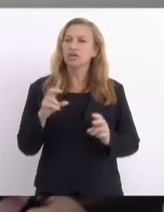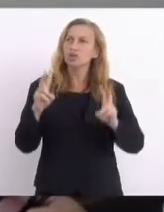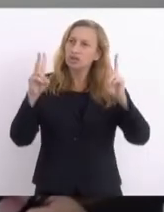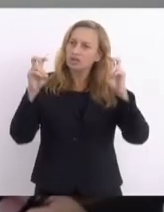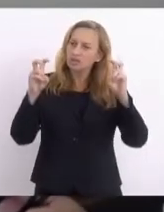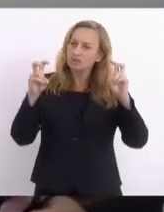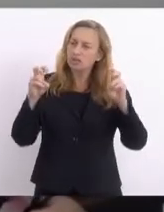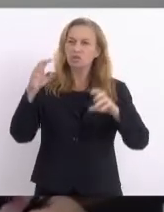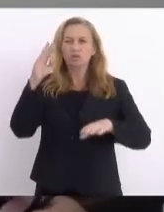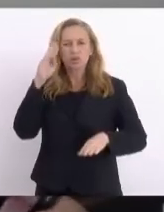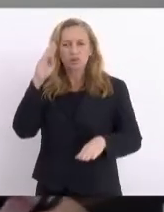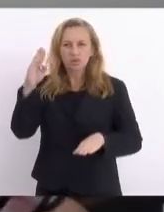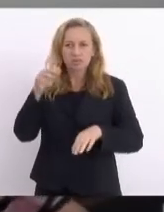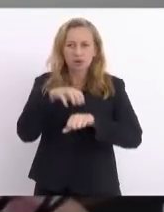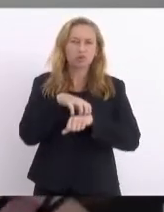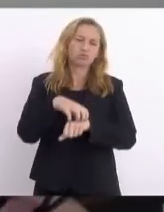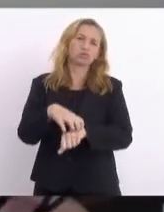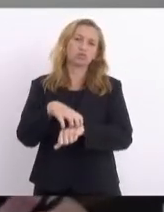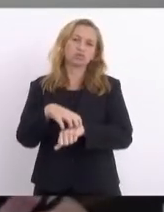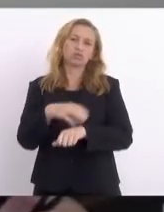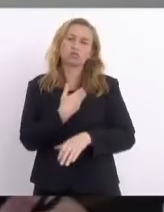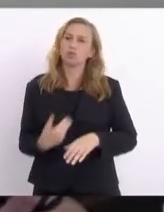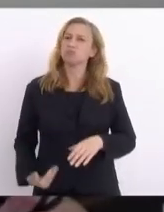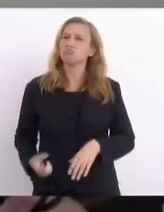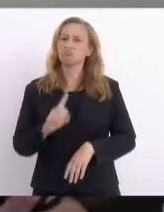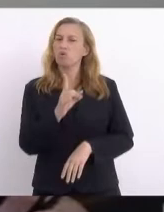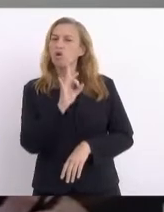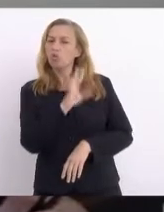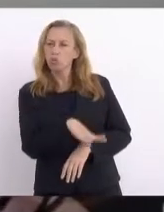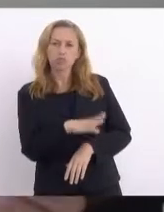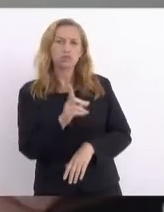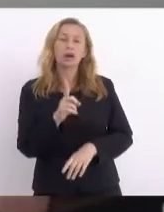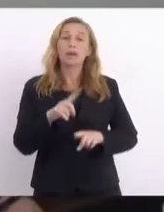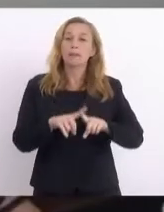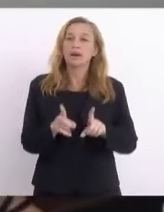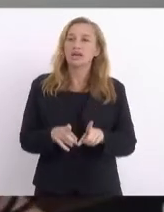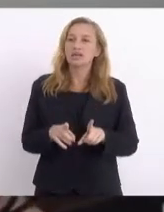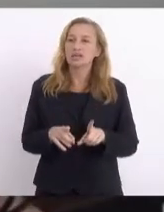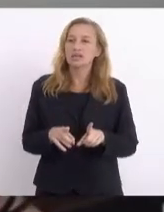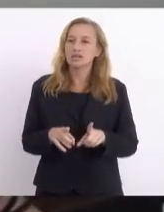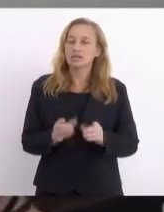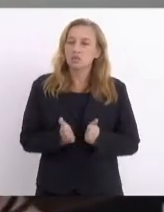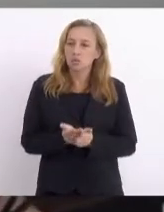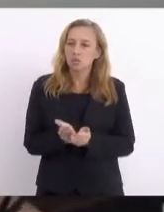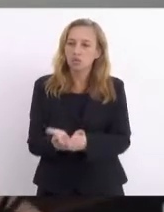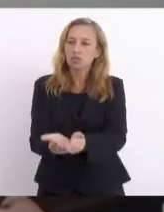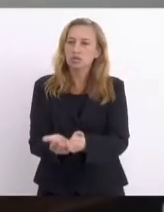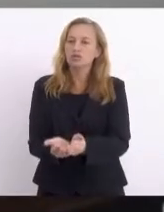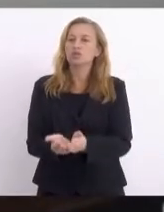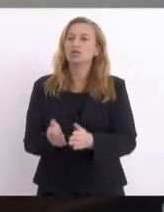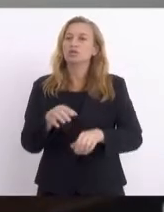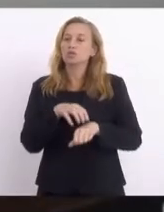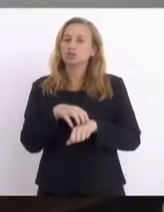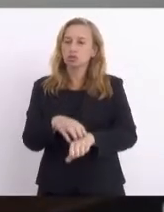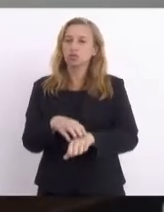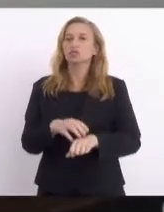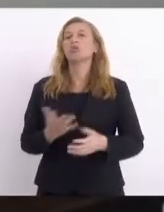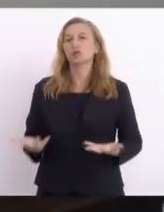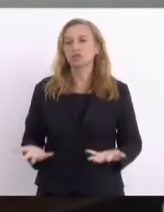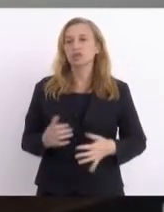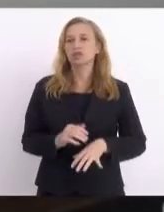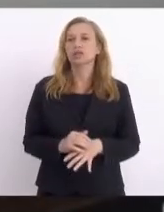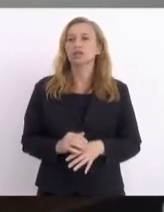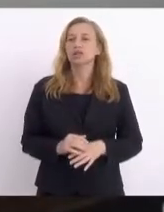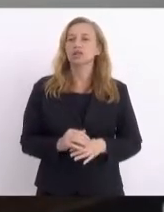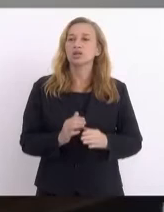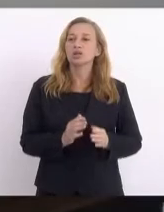no transporte público no Estado, e esse não é o único, mas é certamente o dilema do equacionamento do transporte aquaviário, seja no